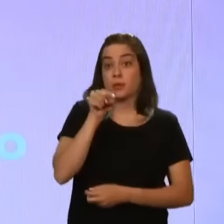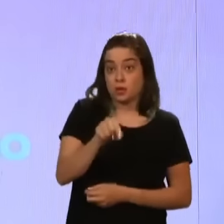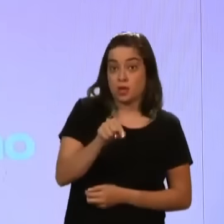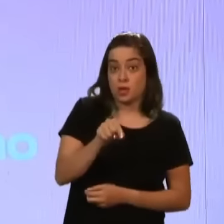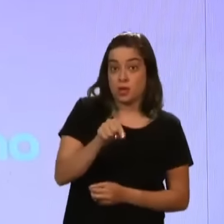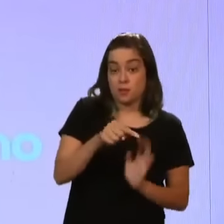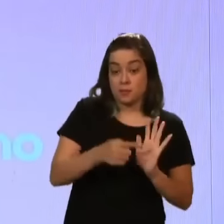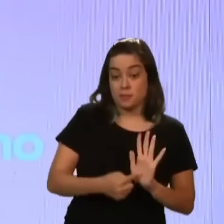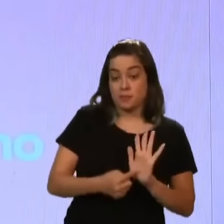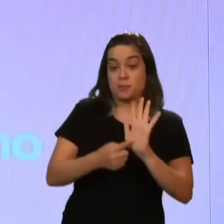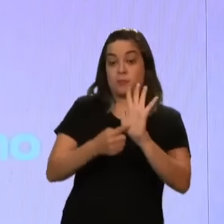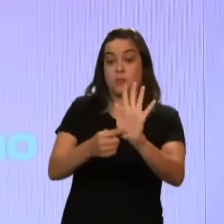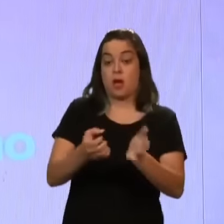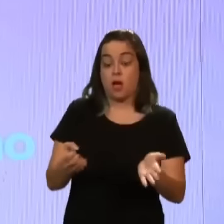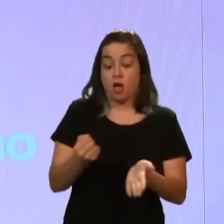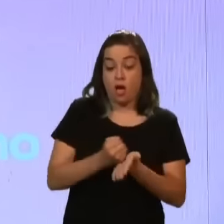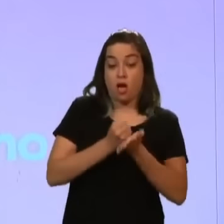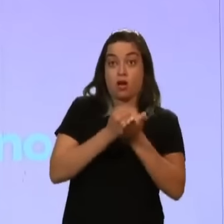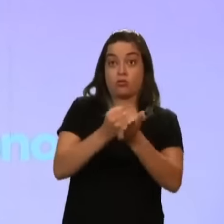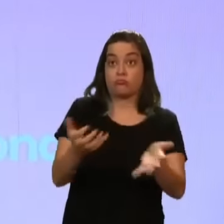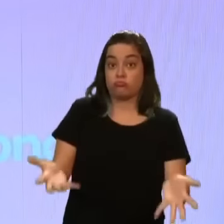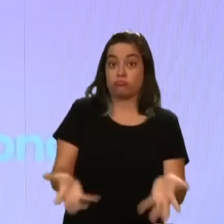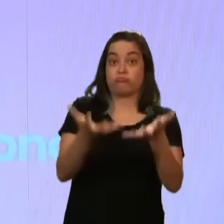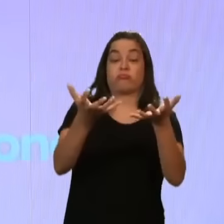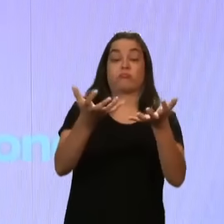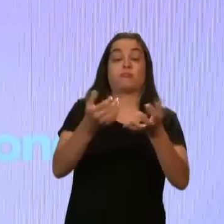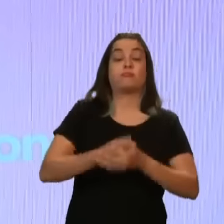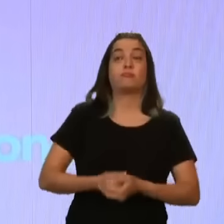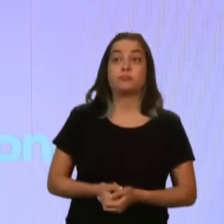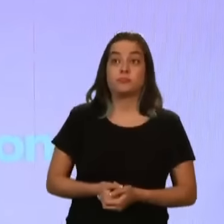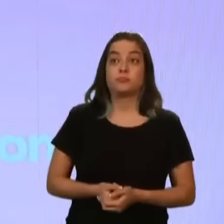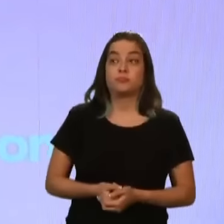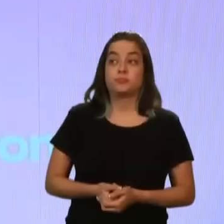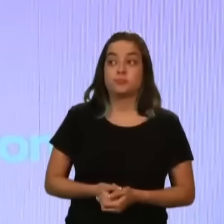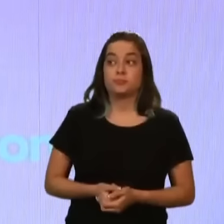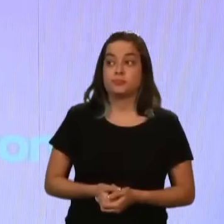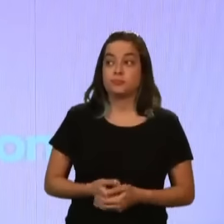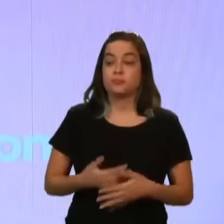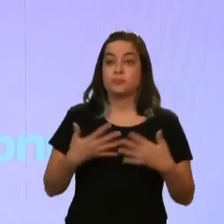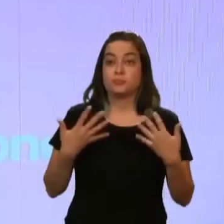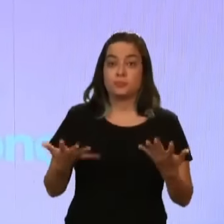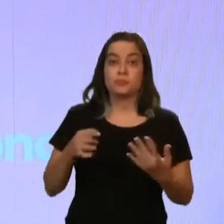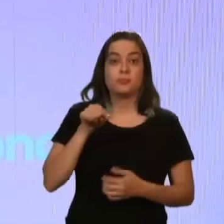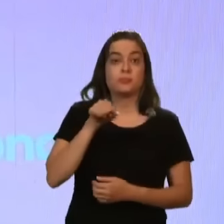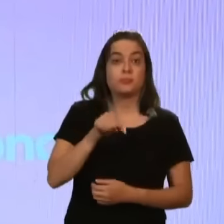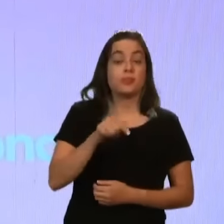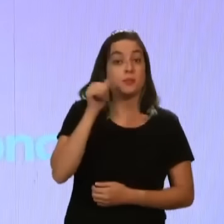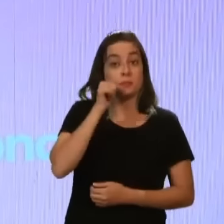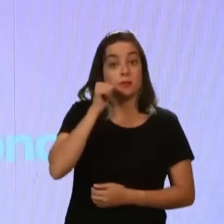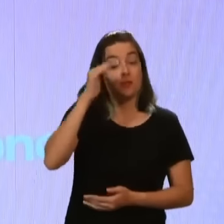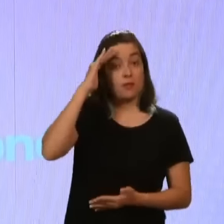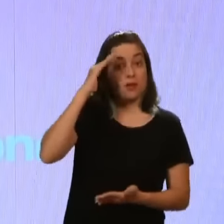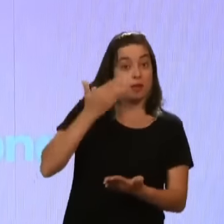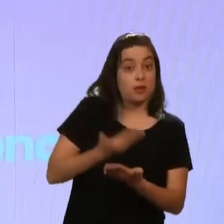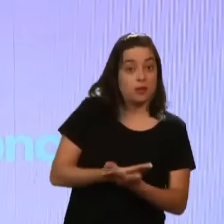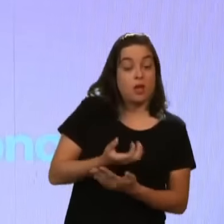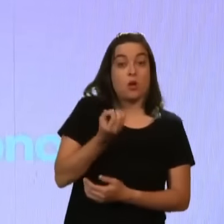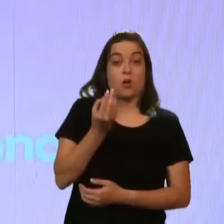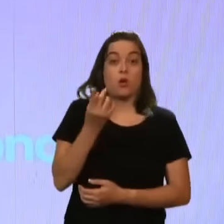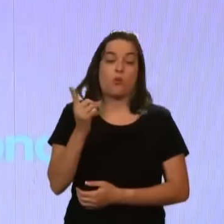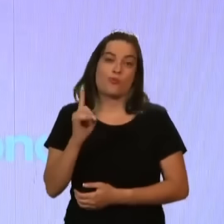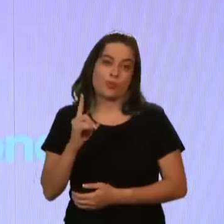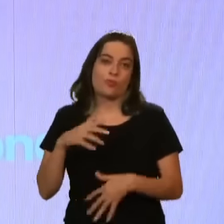para fora, né, o Kimberlito aí, é assim que essa menina vai acreditar ou não e vai se